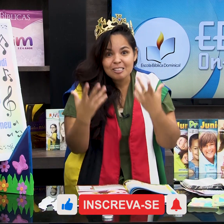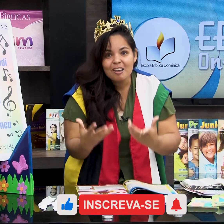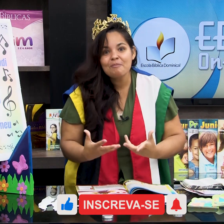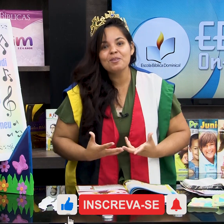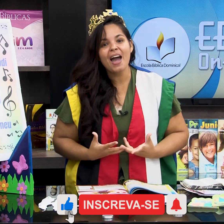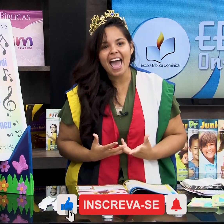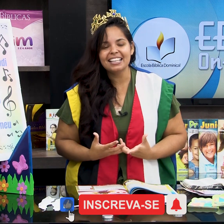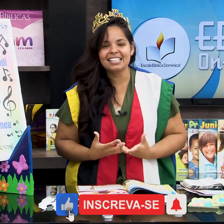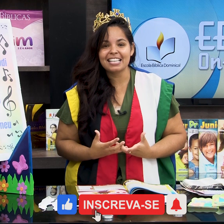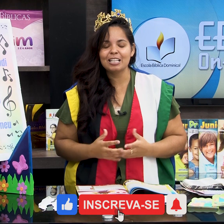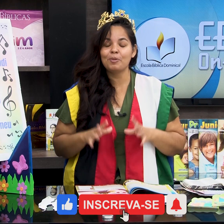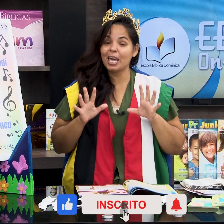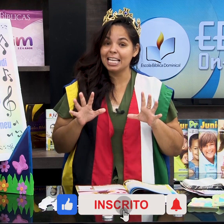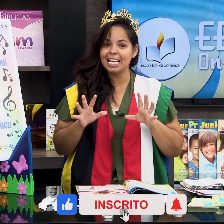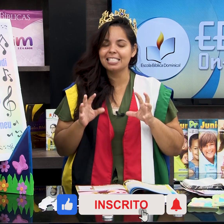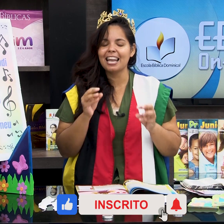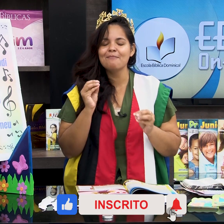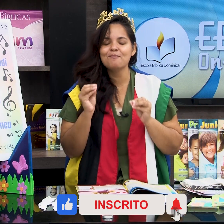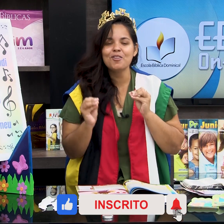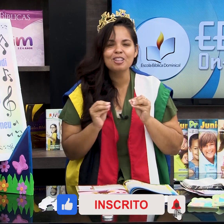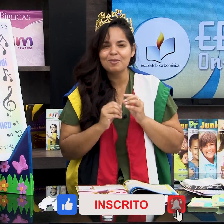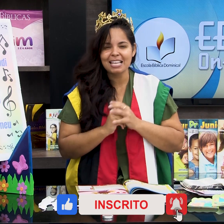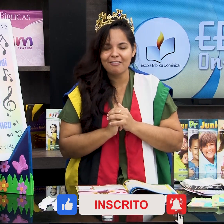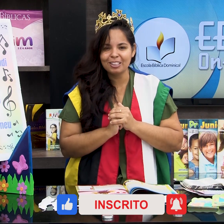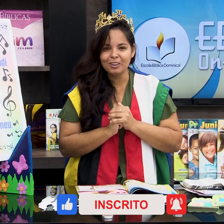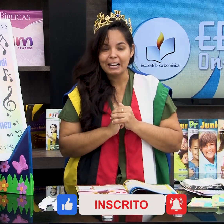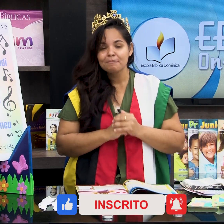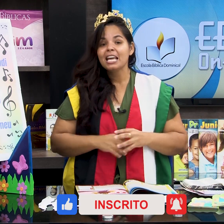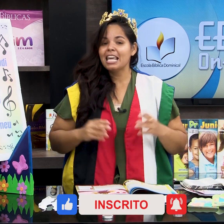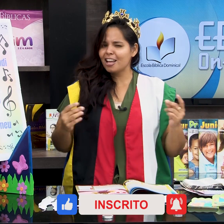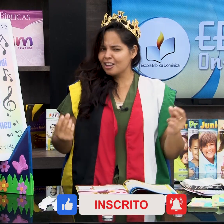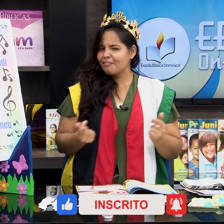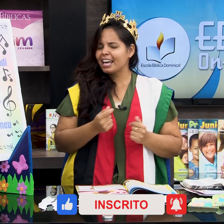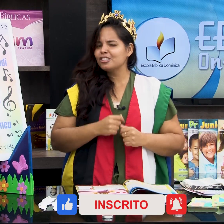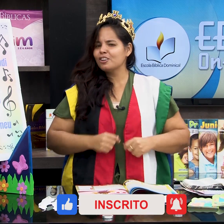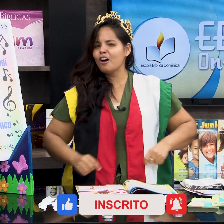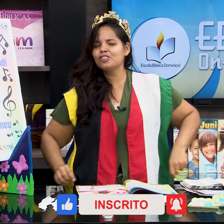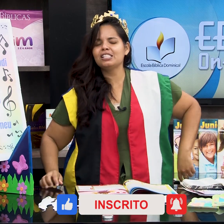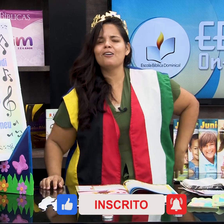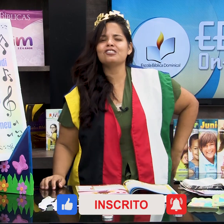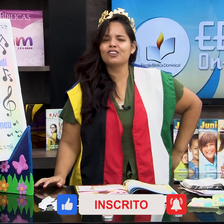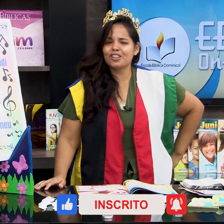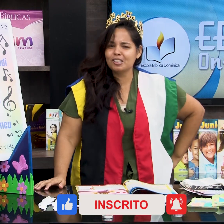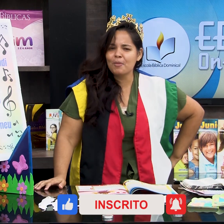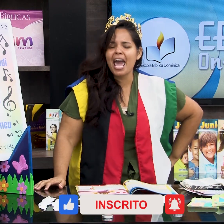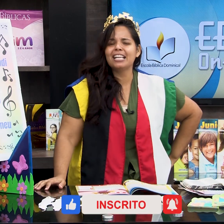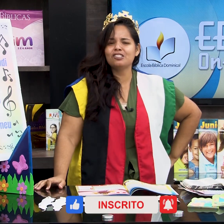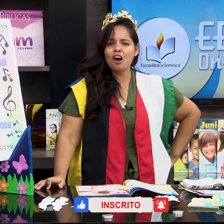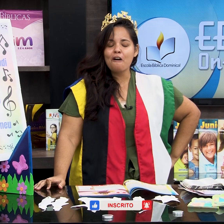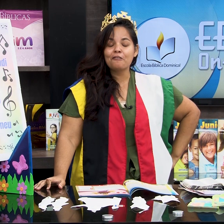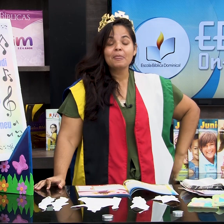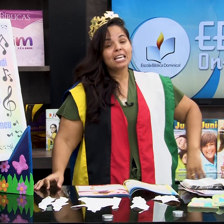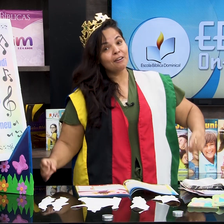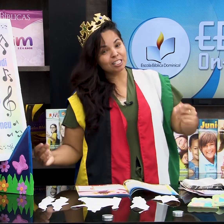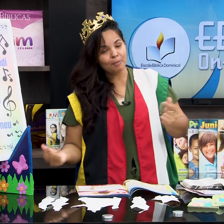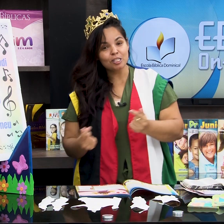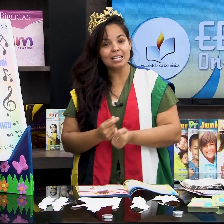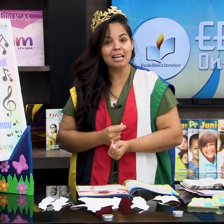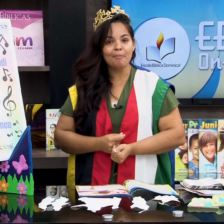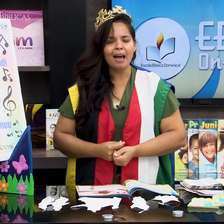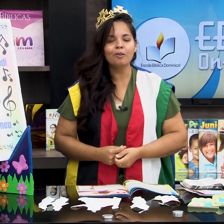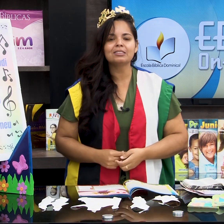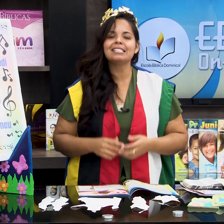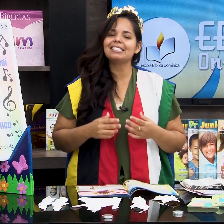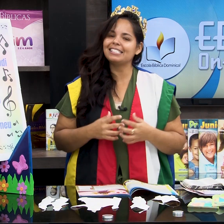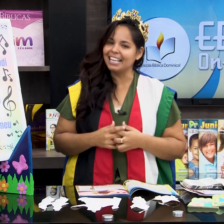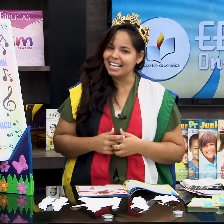vai ser sobre o rei, tá certo? Porque criança, ela é muito observadora. E ela já vai questionar: oxente, tia, eu acho que hoje é sobre rei de novo. E aí você pode